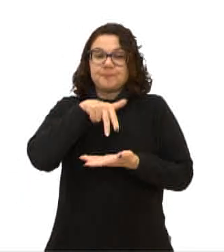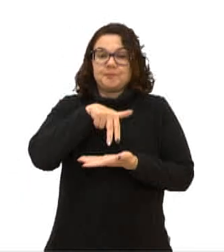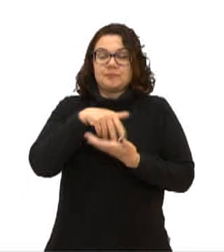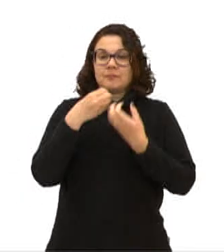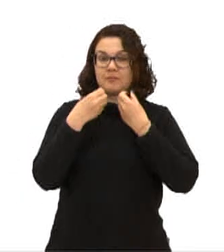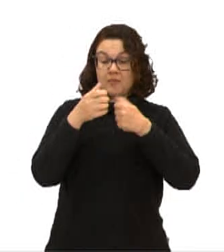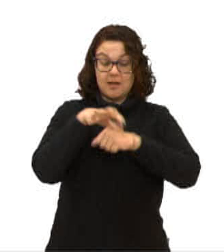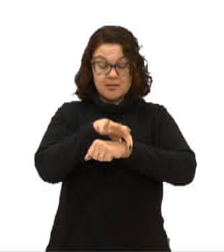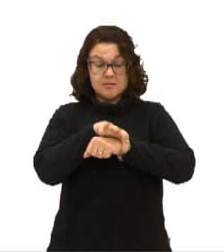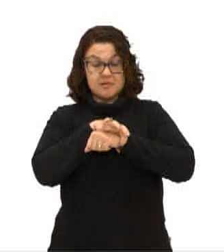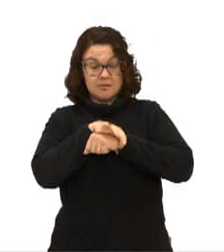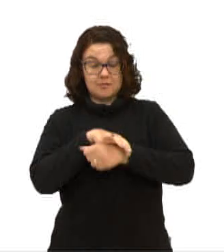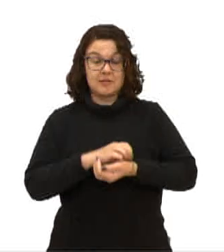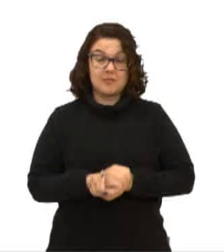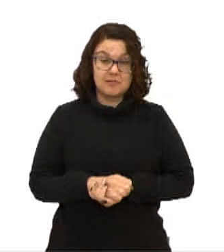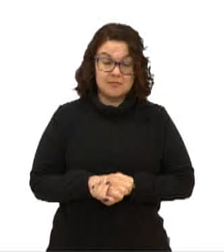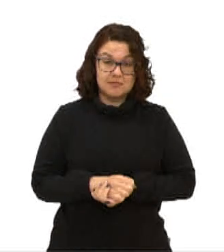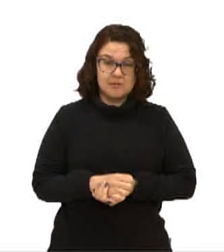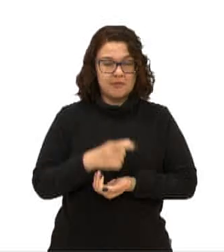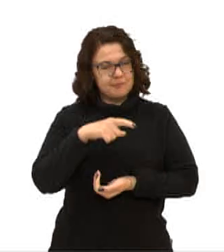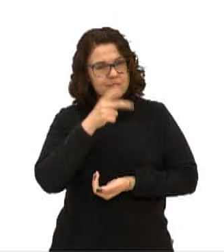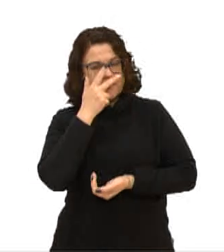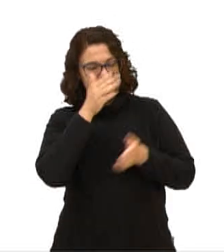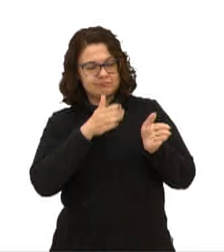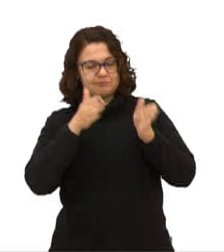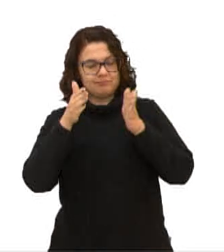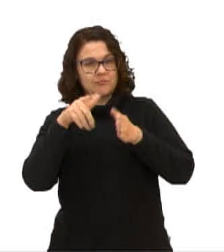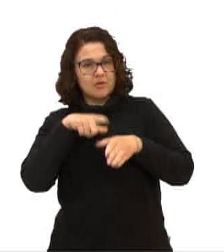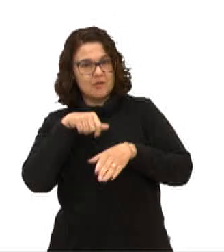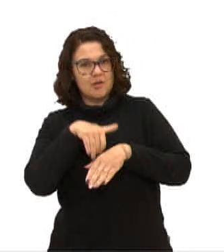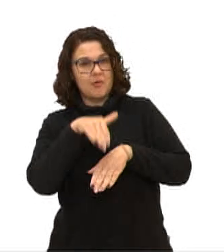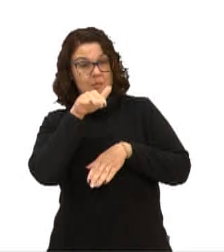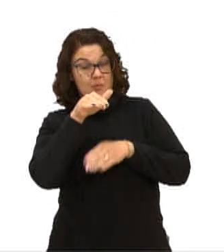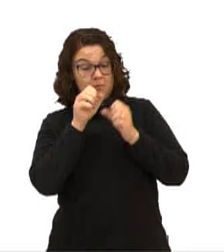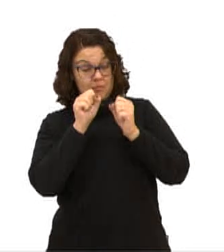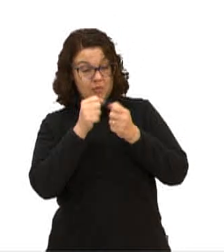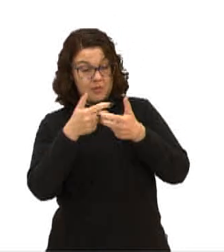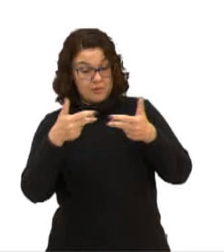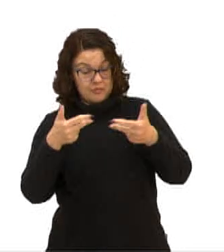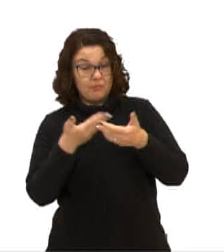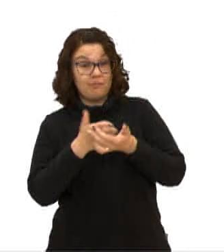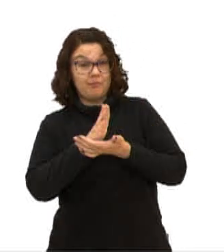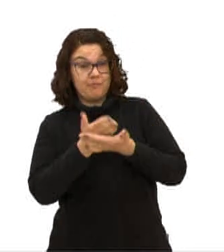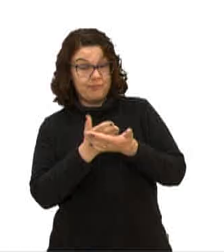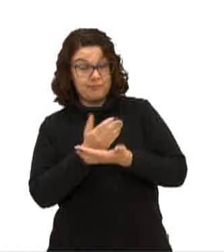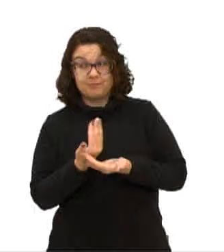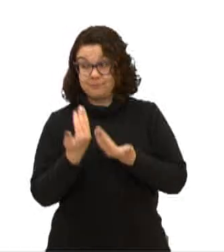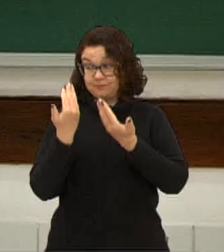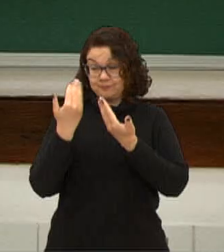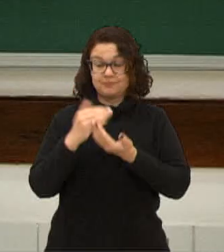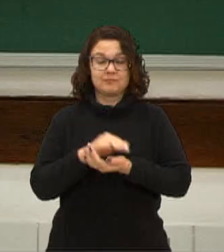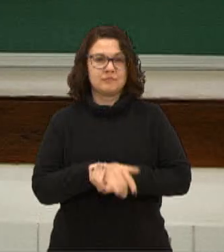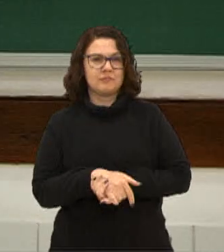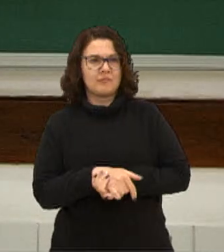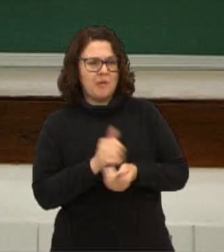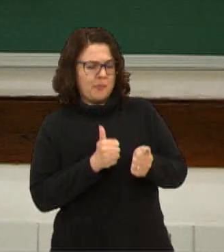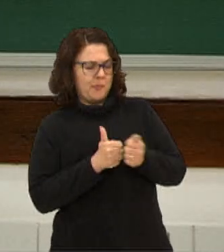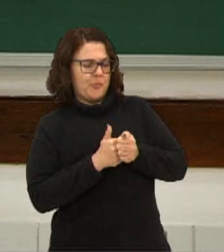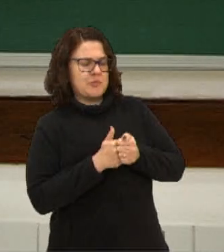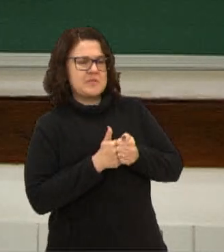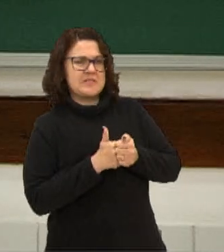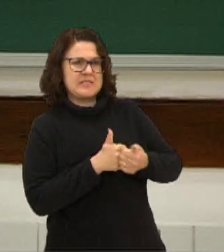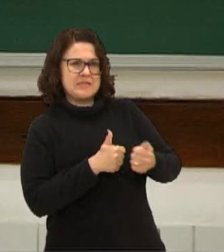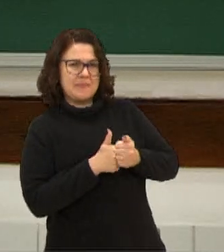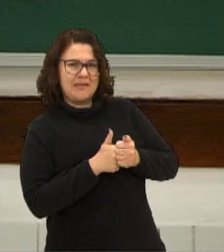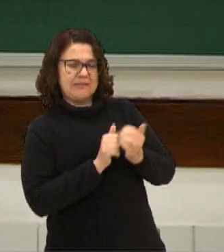estão em segurança? Fora isso, pode existir algum outro inconveniente? A proximidade é